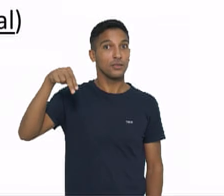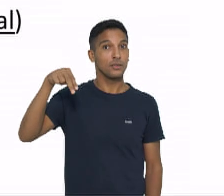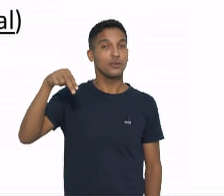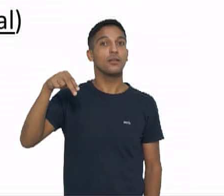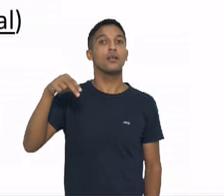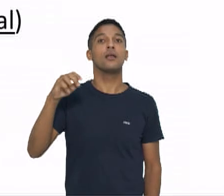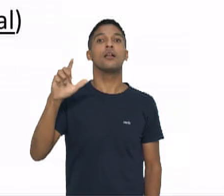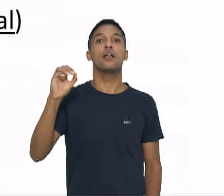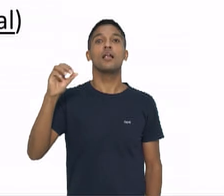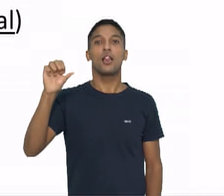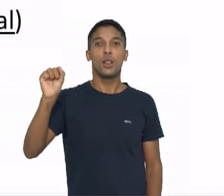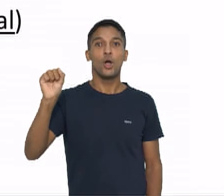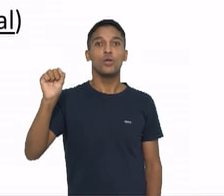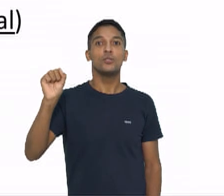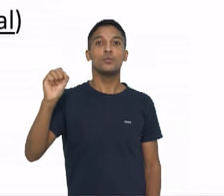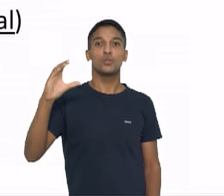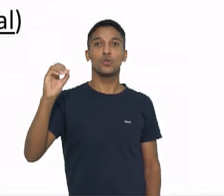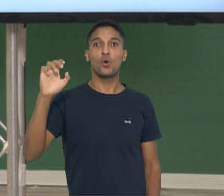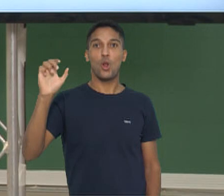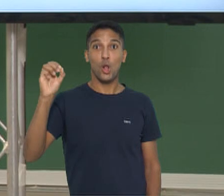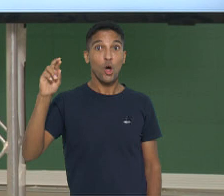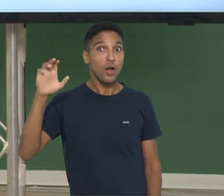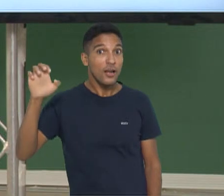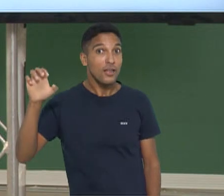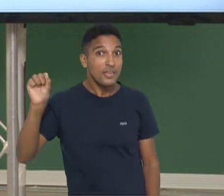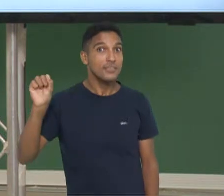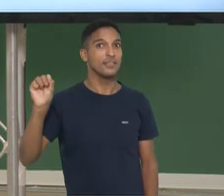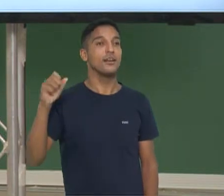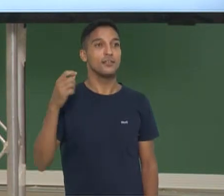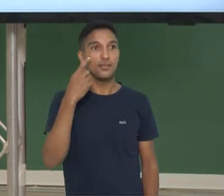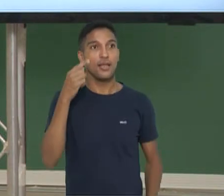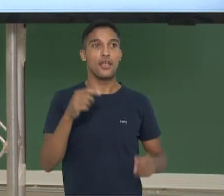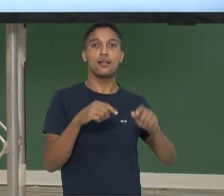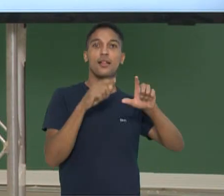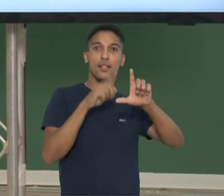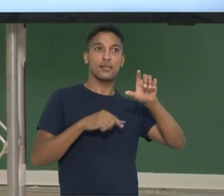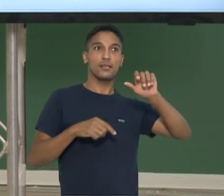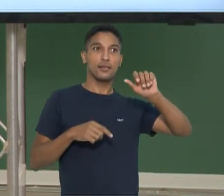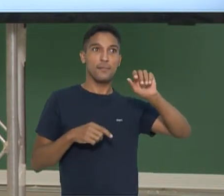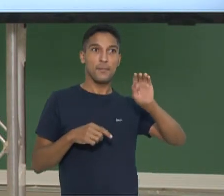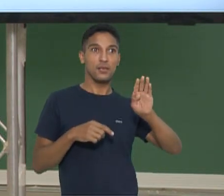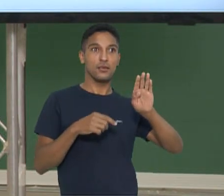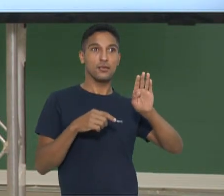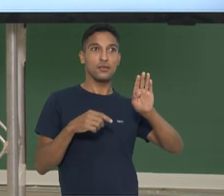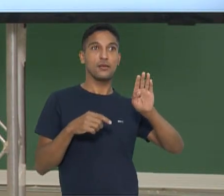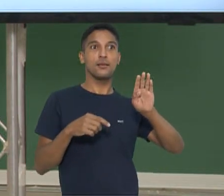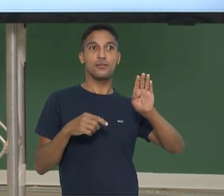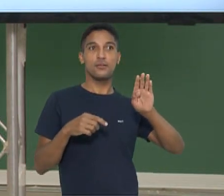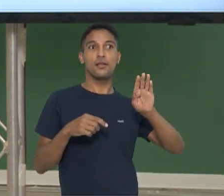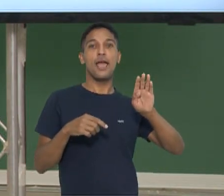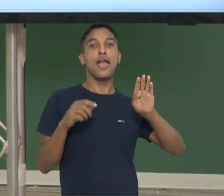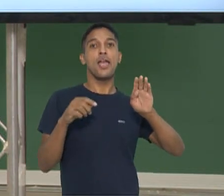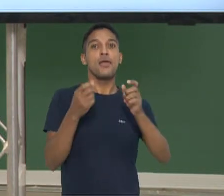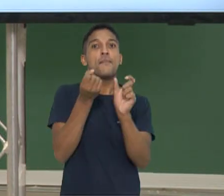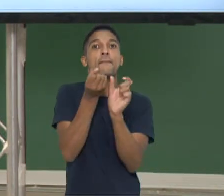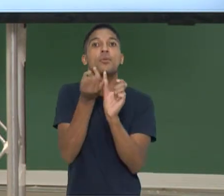com a alternativa B. Coincidentemente, né? Olha só, los colores em plural,